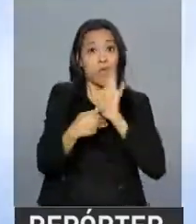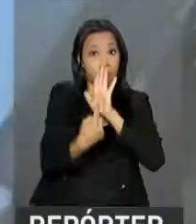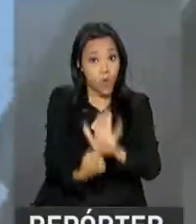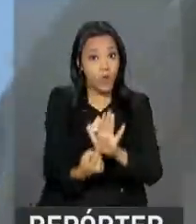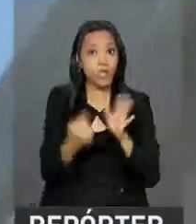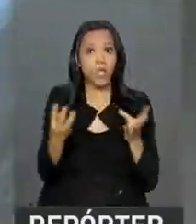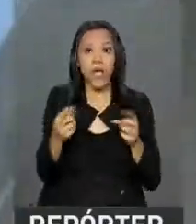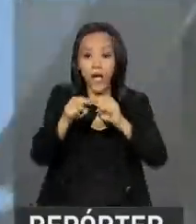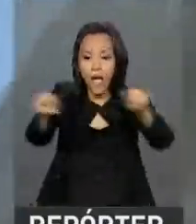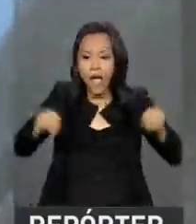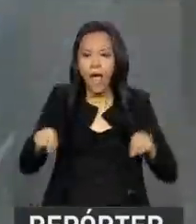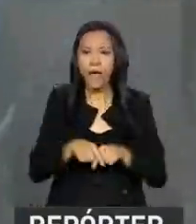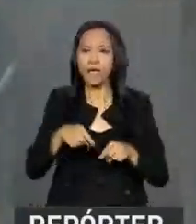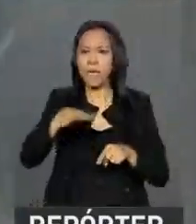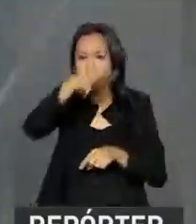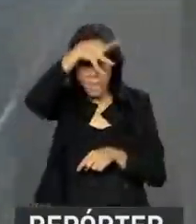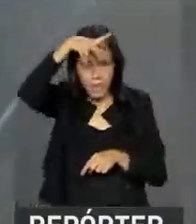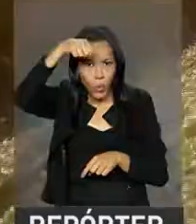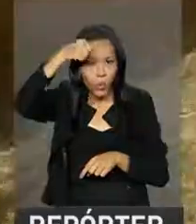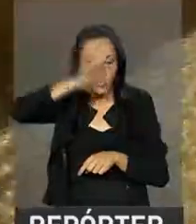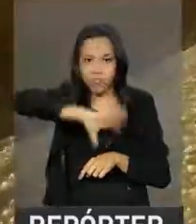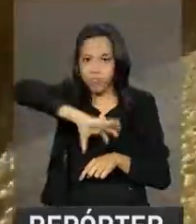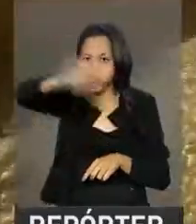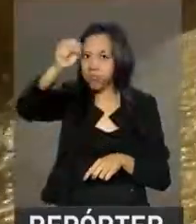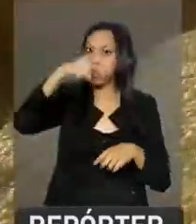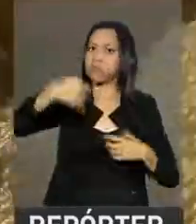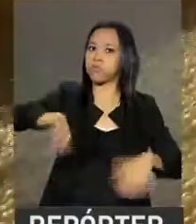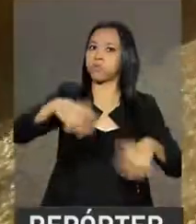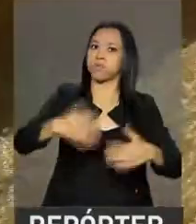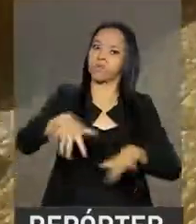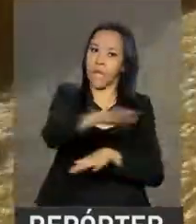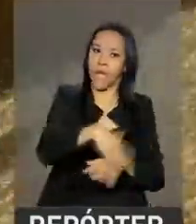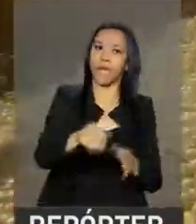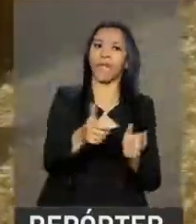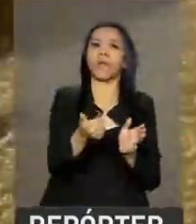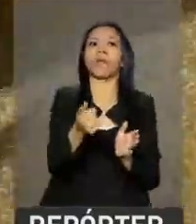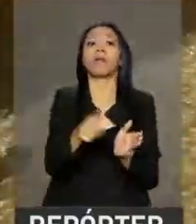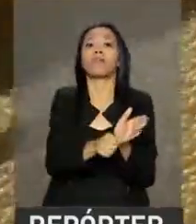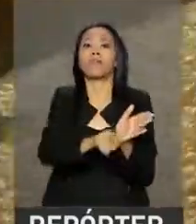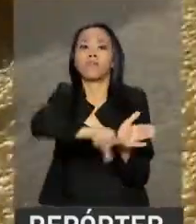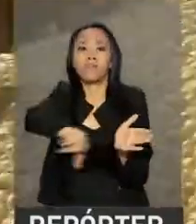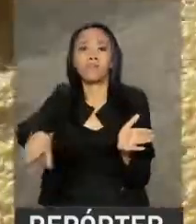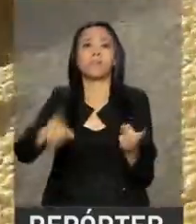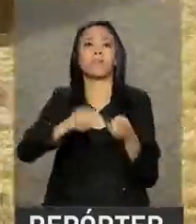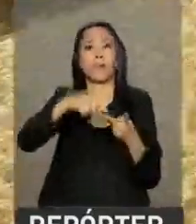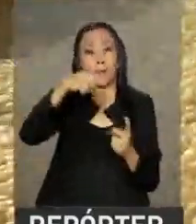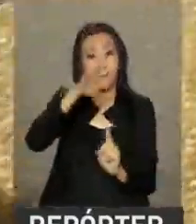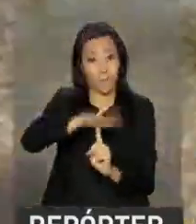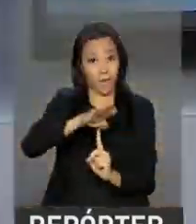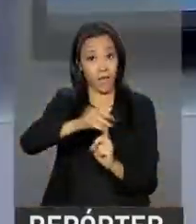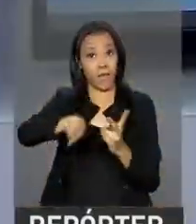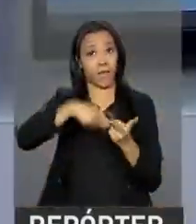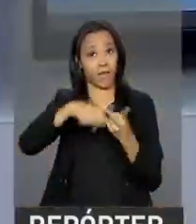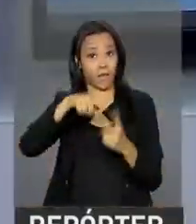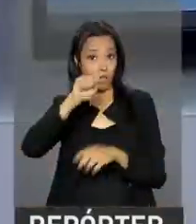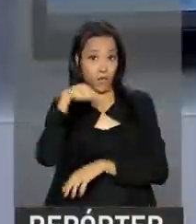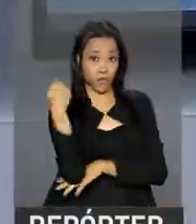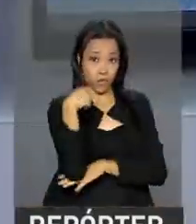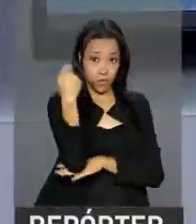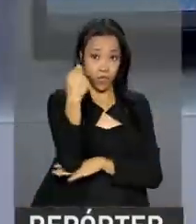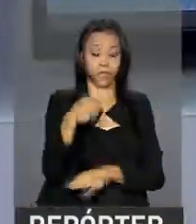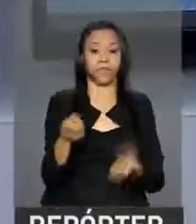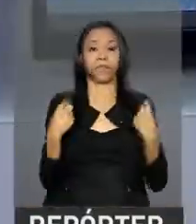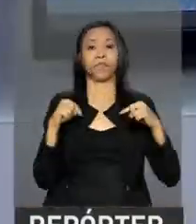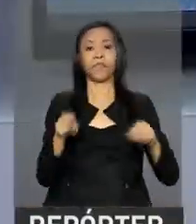o mato grosso lidera como maior produtor nacional de grãos e seguido pelo paraná e rio grande do sul a